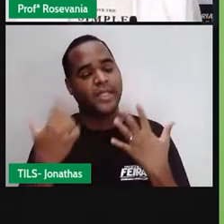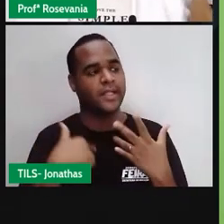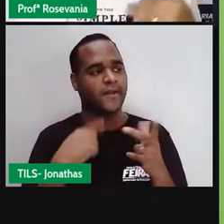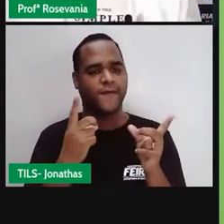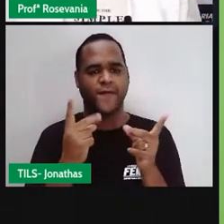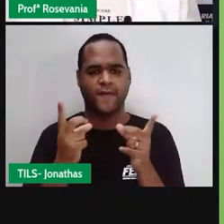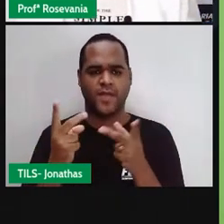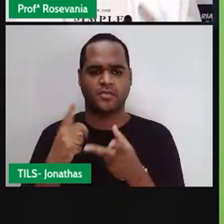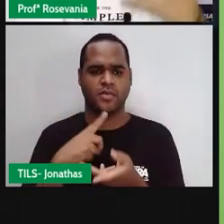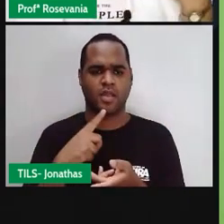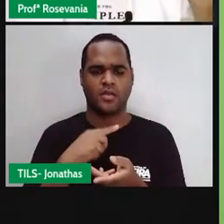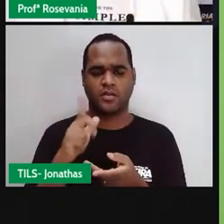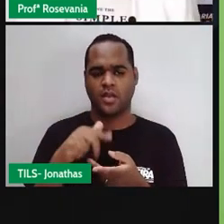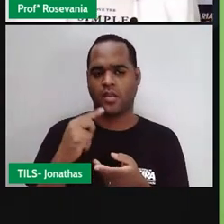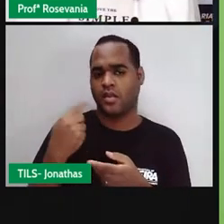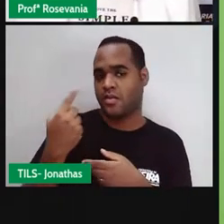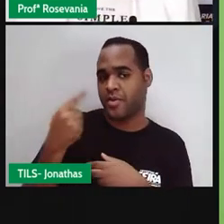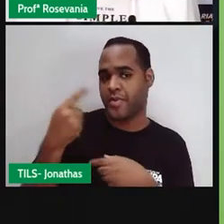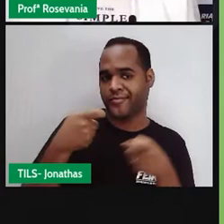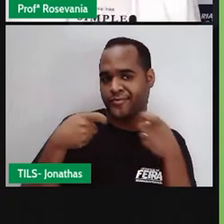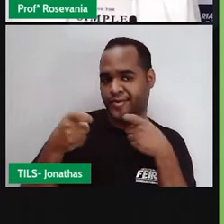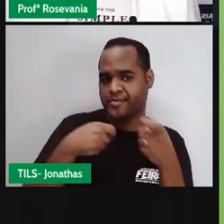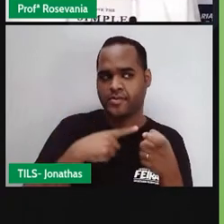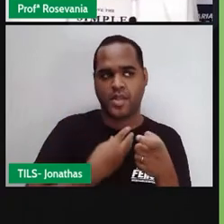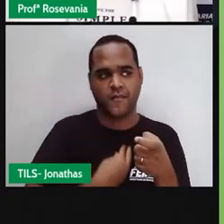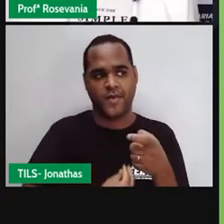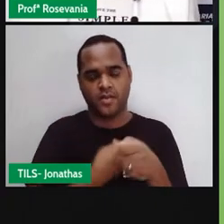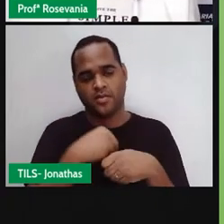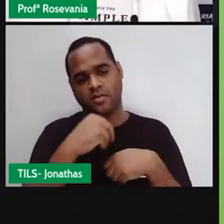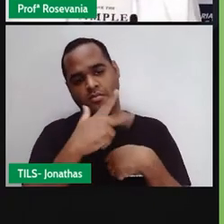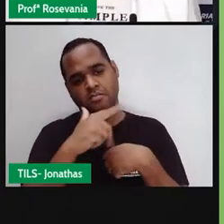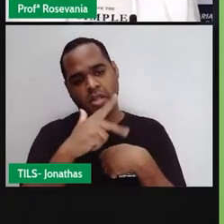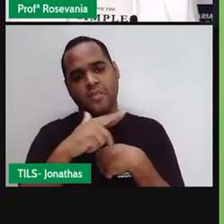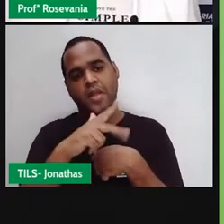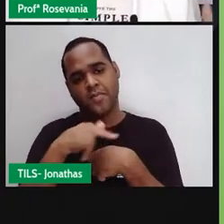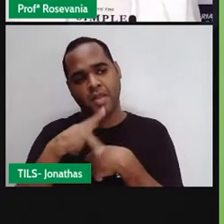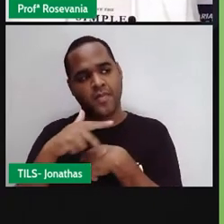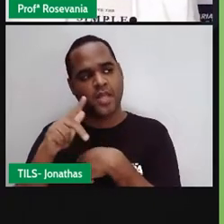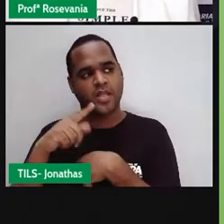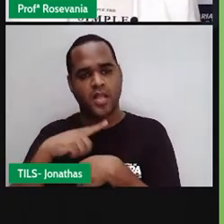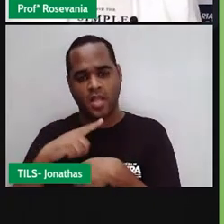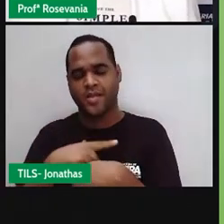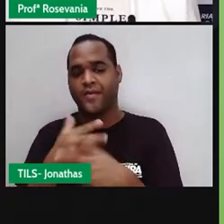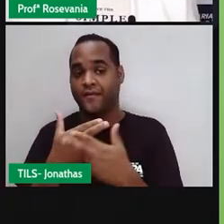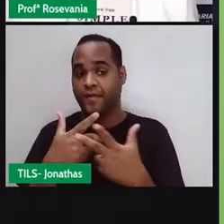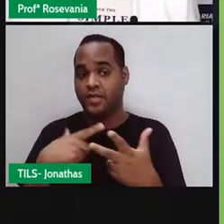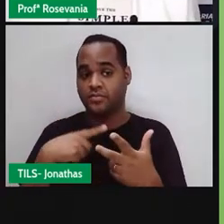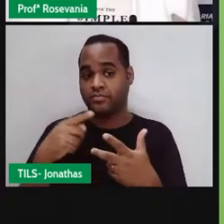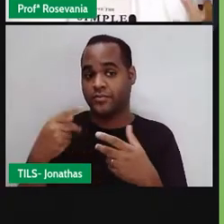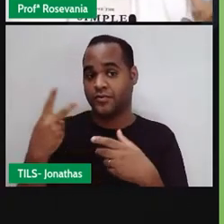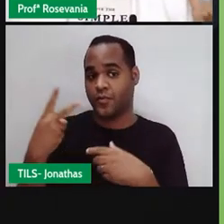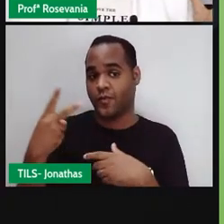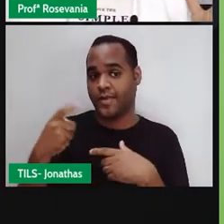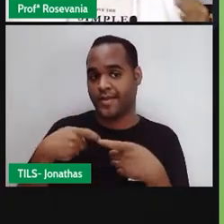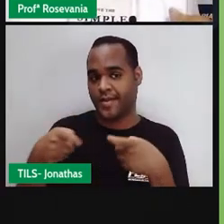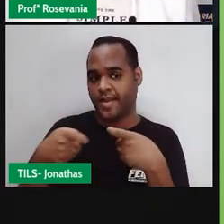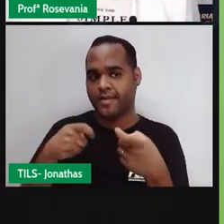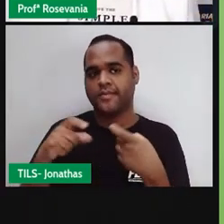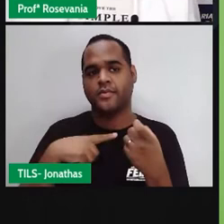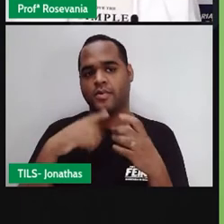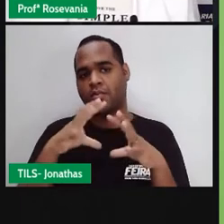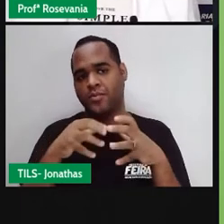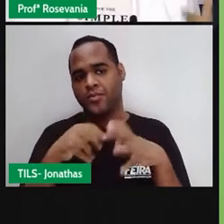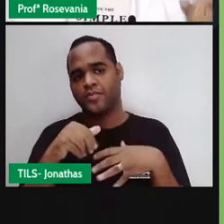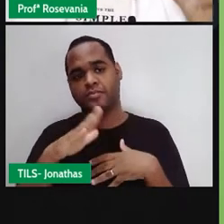vender, porque os países lá da guerra já estavam, né, se recuperando, mesmo caindo, né, na Segunda Guerra Mundial, mas de qualquer